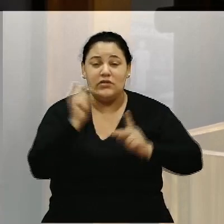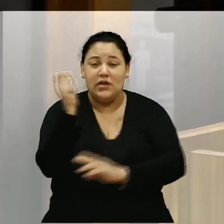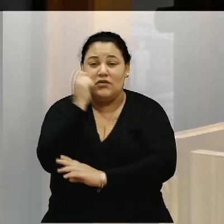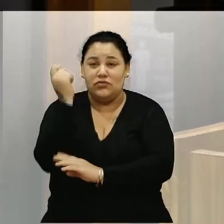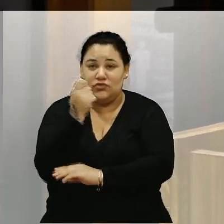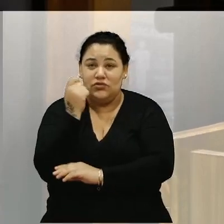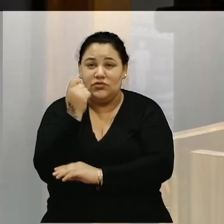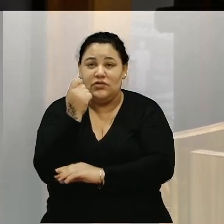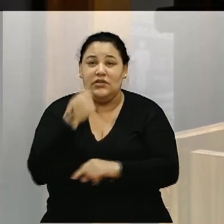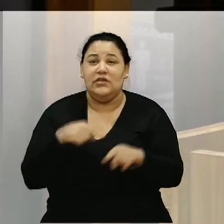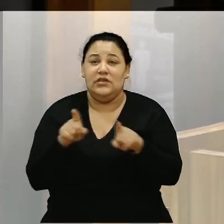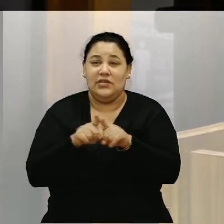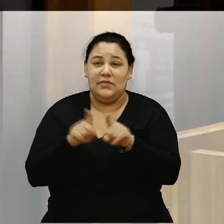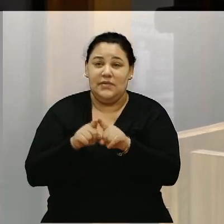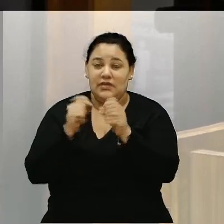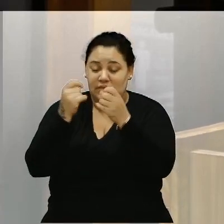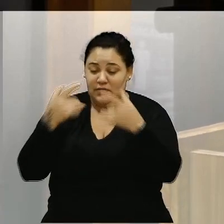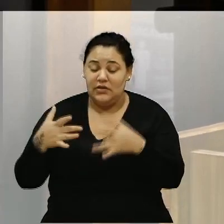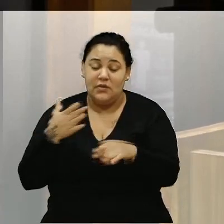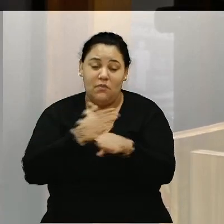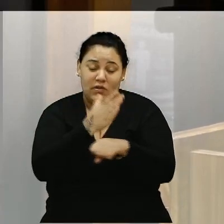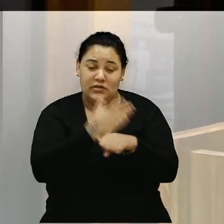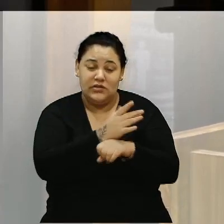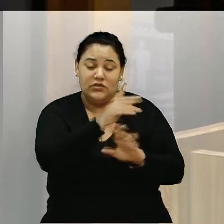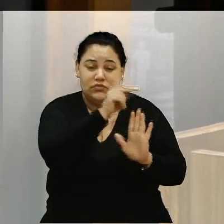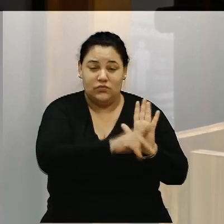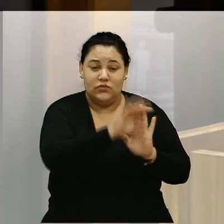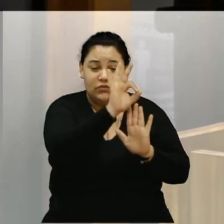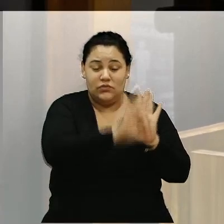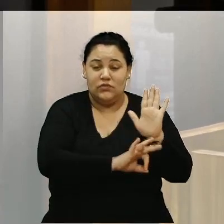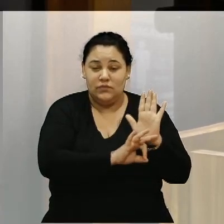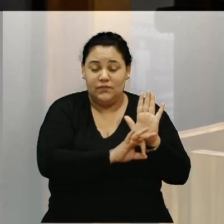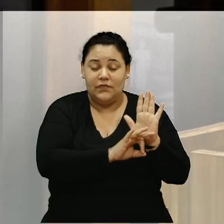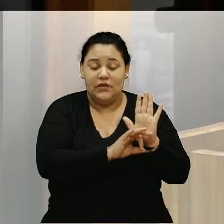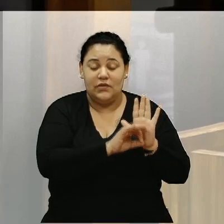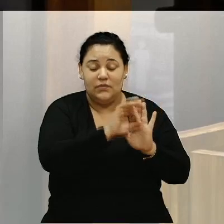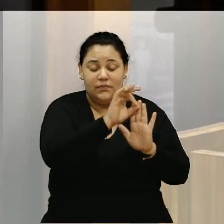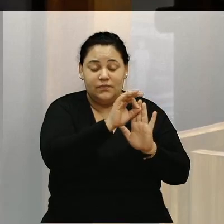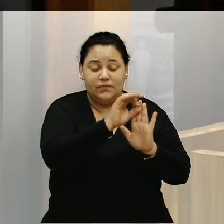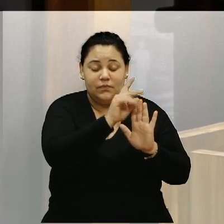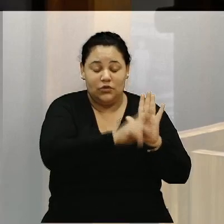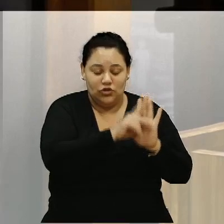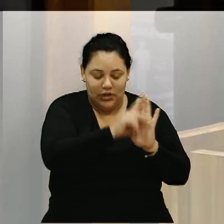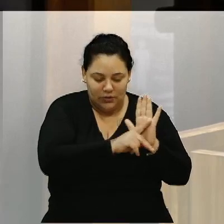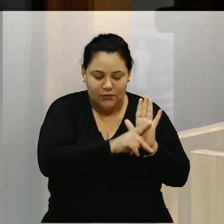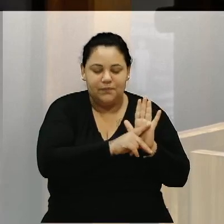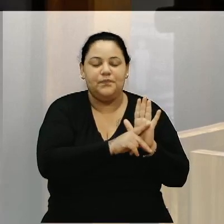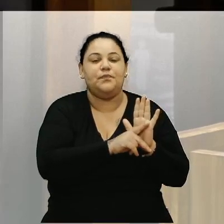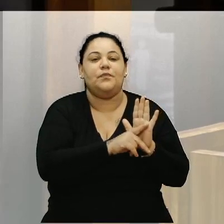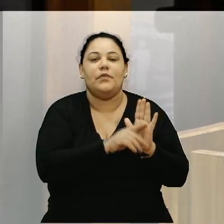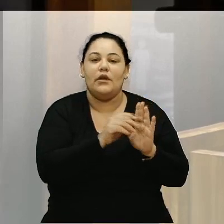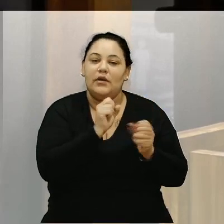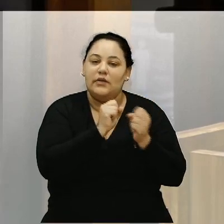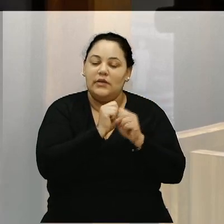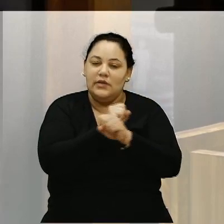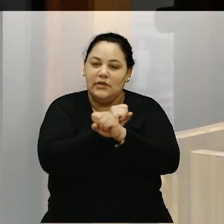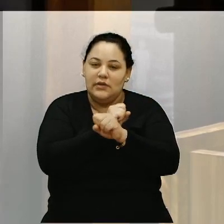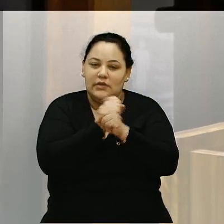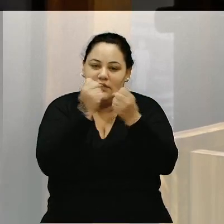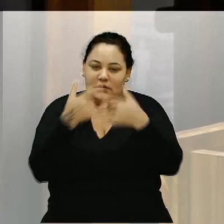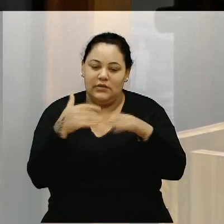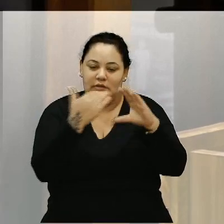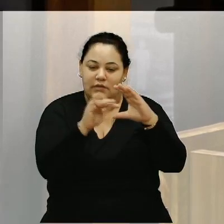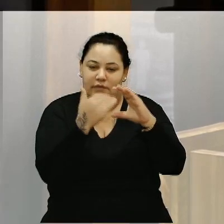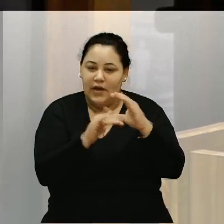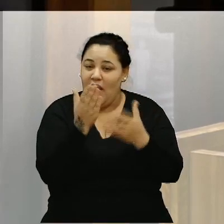aprovação da presente moção, solicitamos que cópia da mesa seja remetida a todos os deputados federais do Rio Grande do Sul, ao presidente da Assembleia Legislativa do